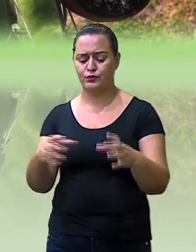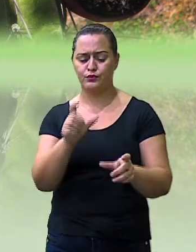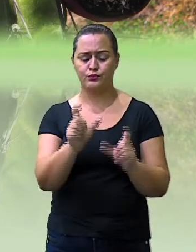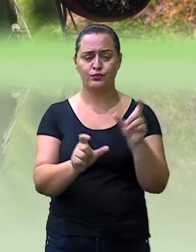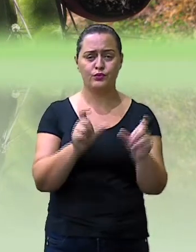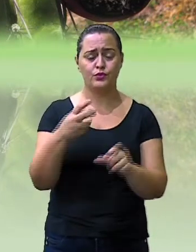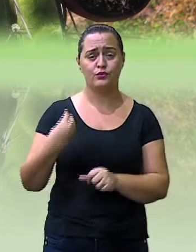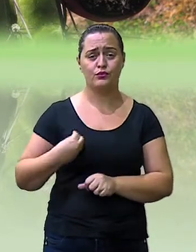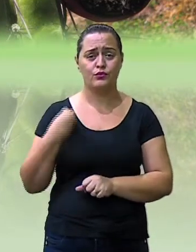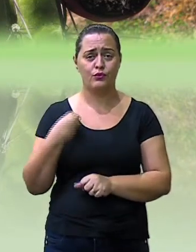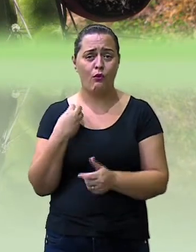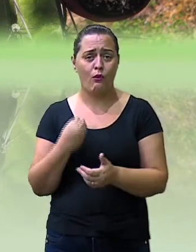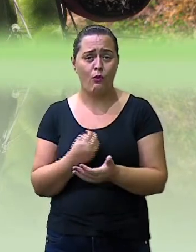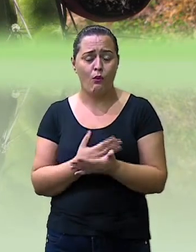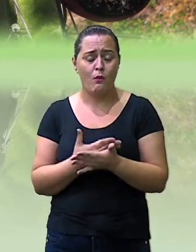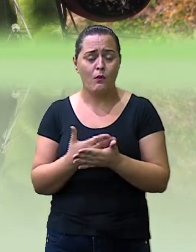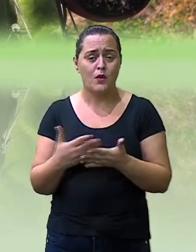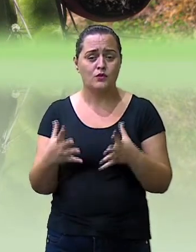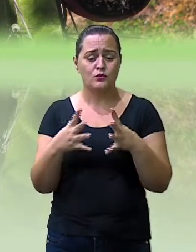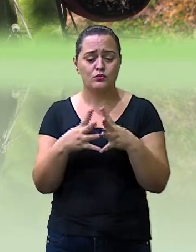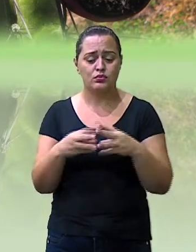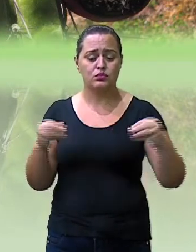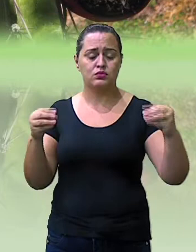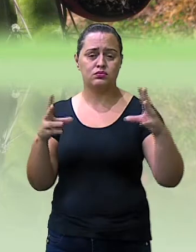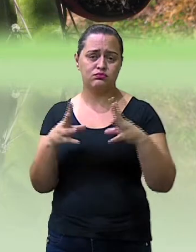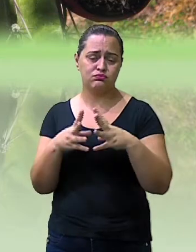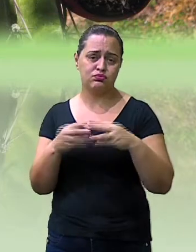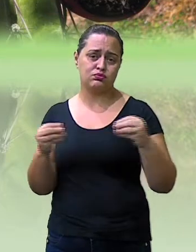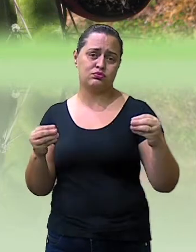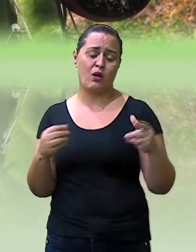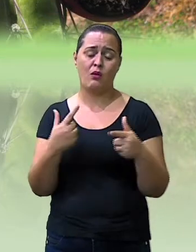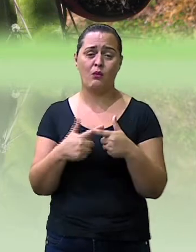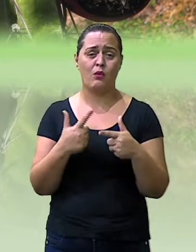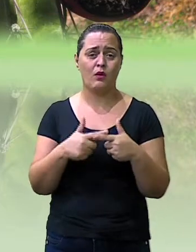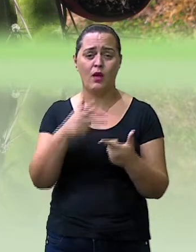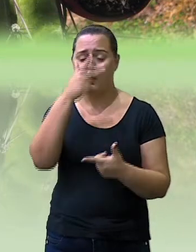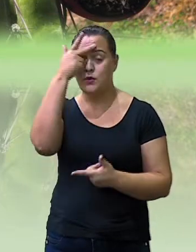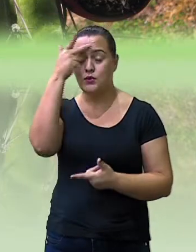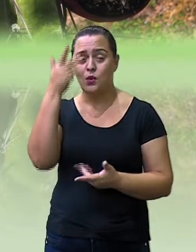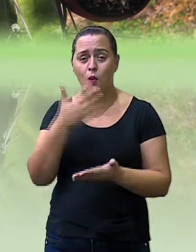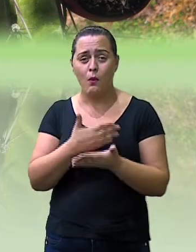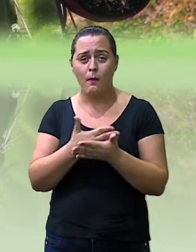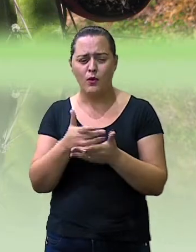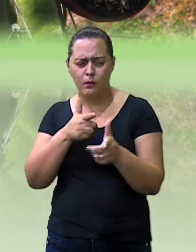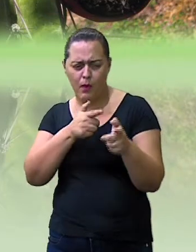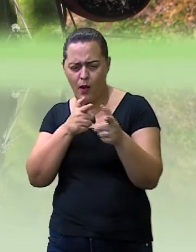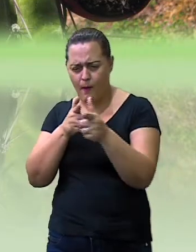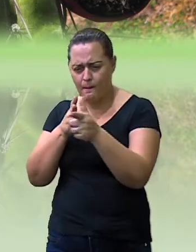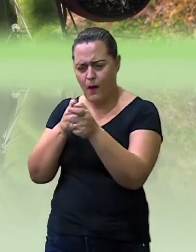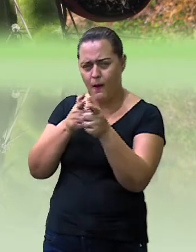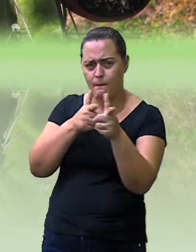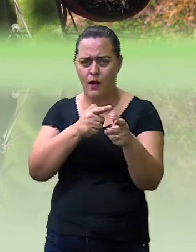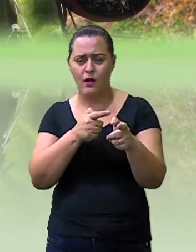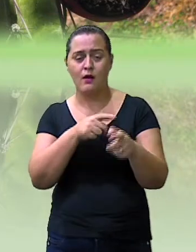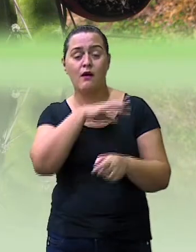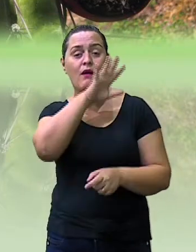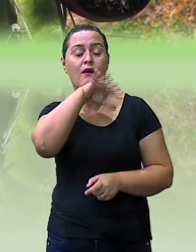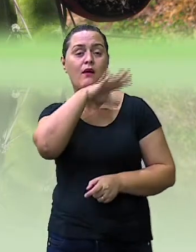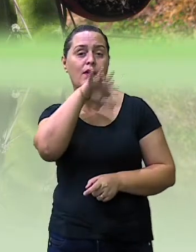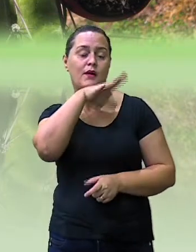riscos acontece por causa do tráfico de animais. Dentre as principais